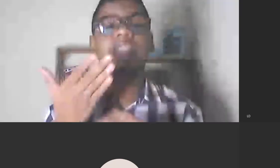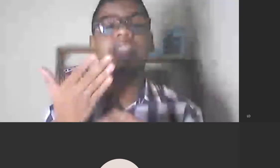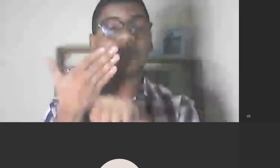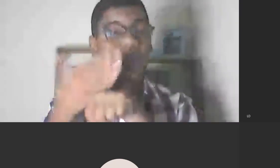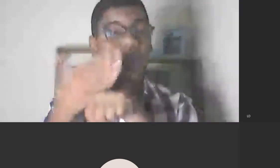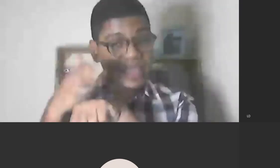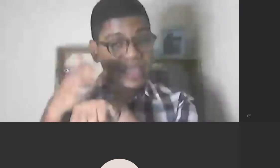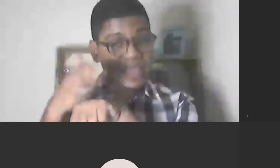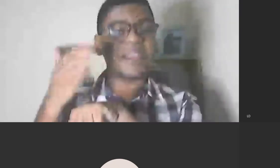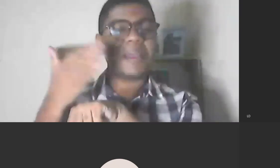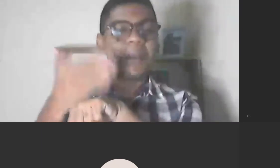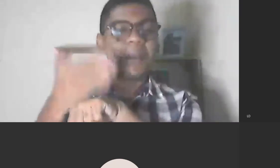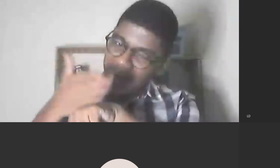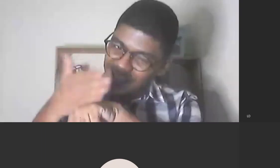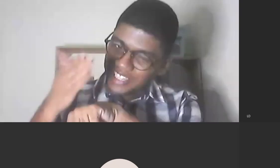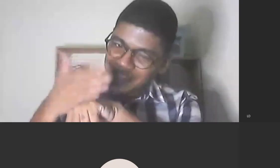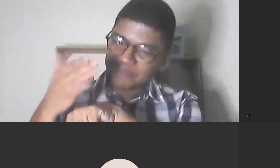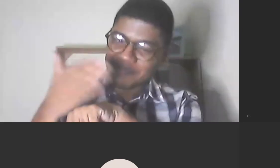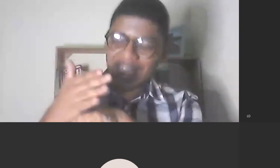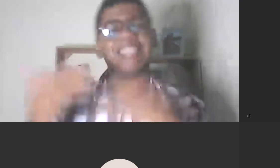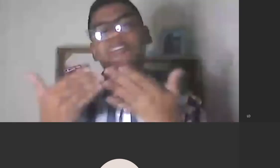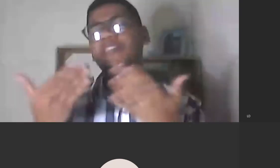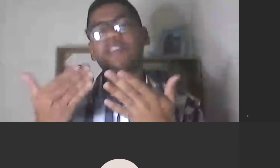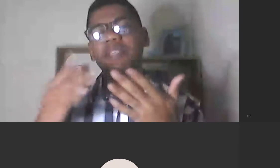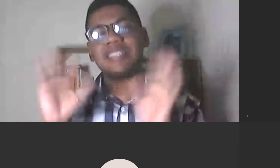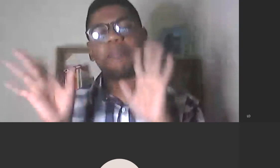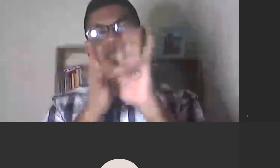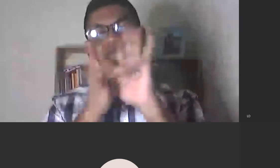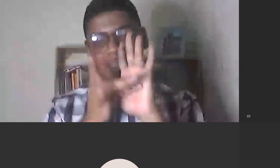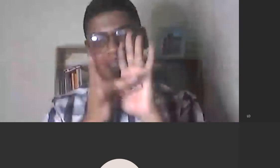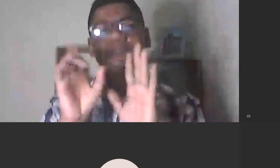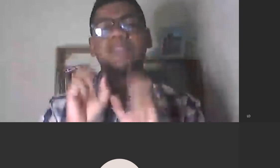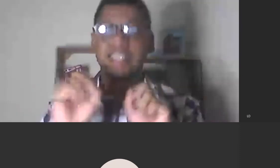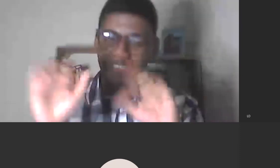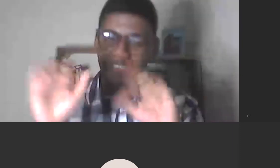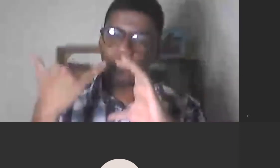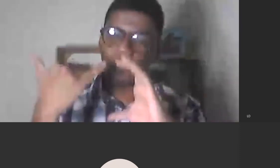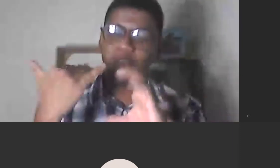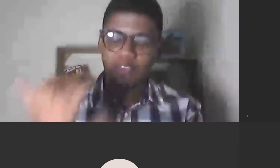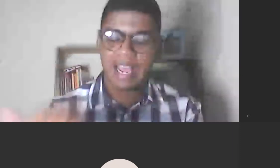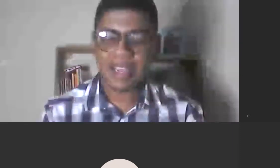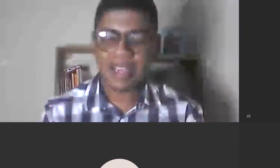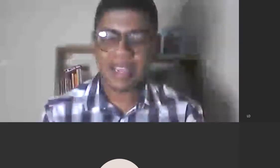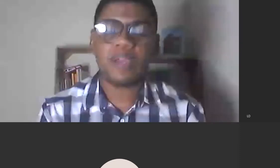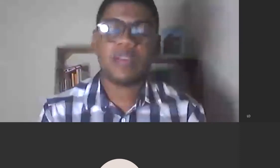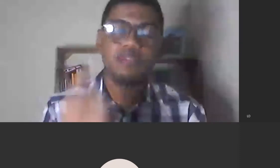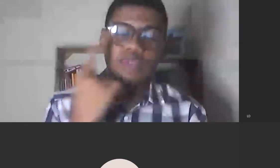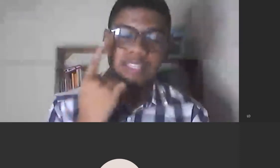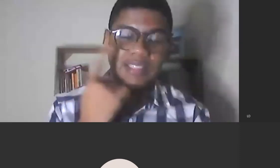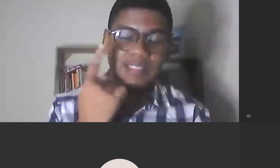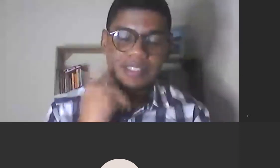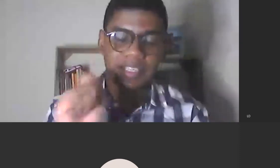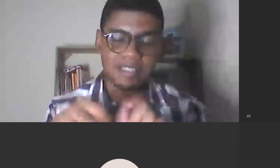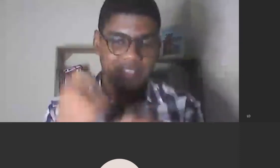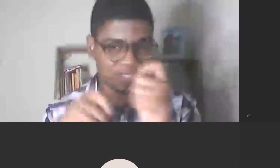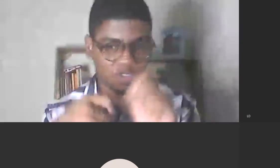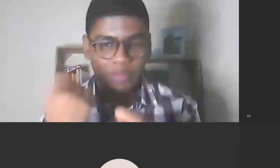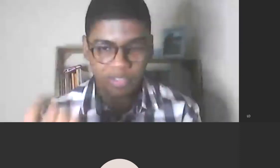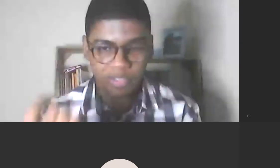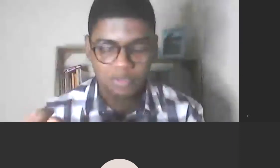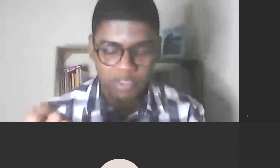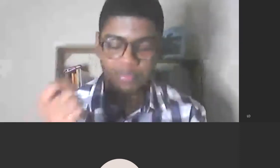vão desenvolver novamente prática, tá? Dessa vez não vai precisar postar, não. Dessa vez só me enviar, porque eu quero visualizar